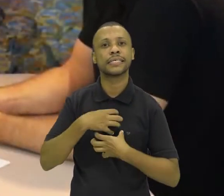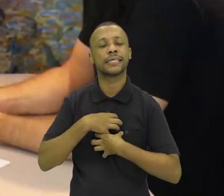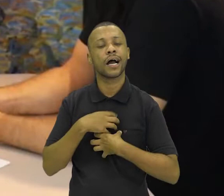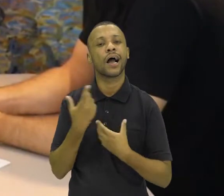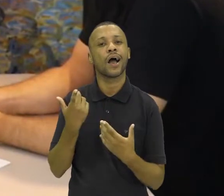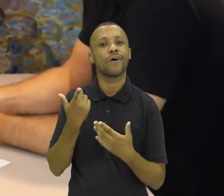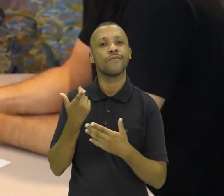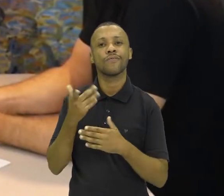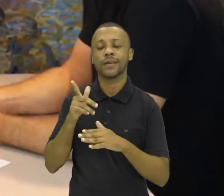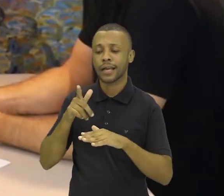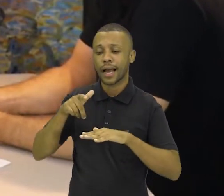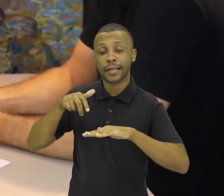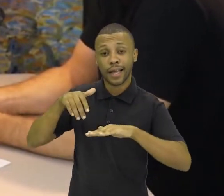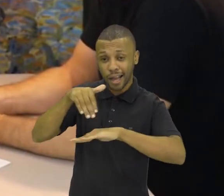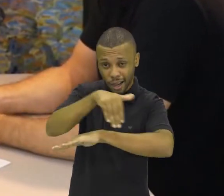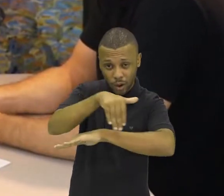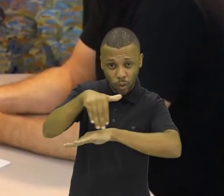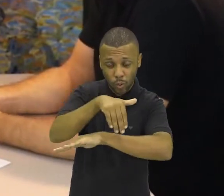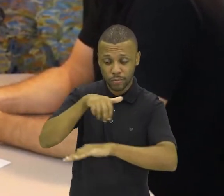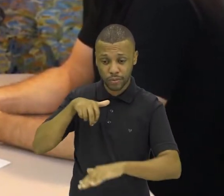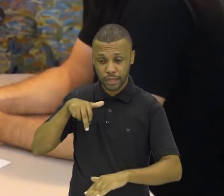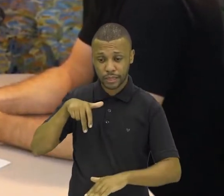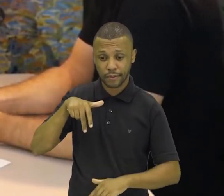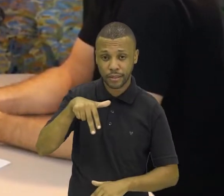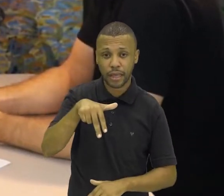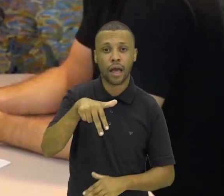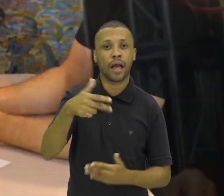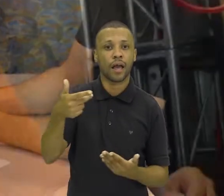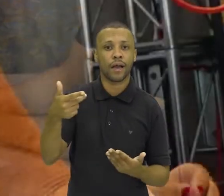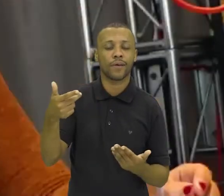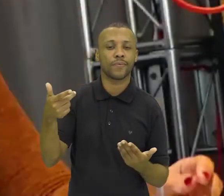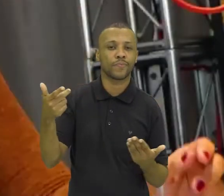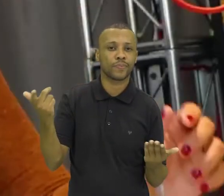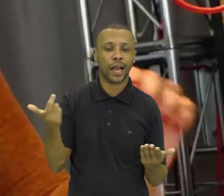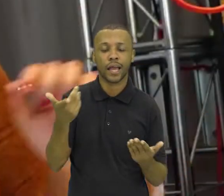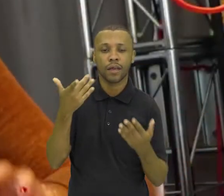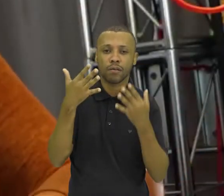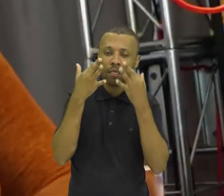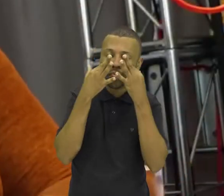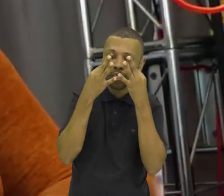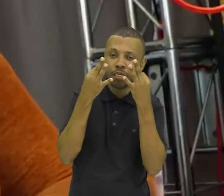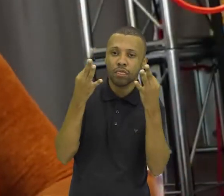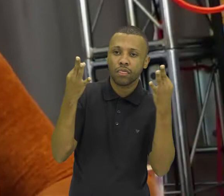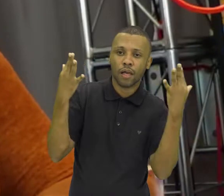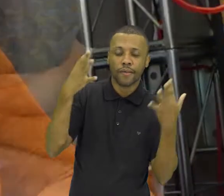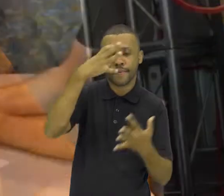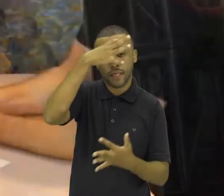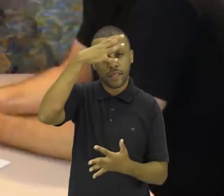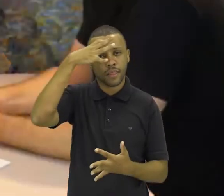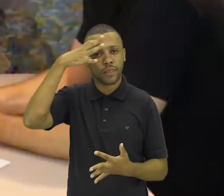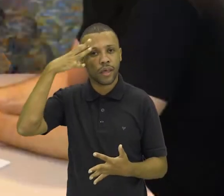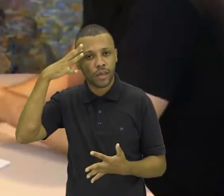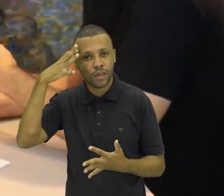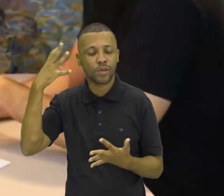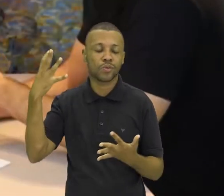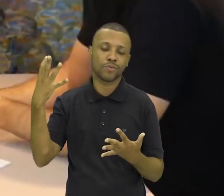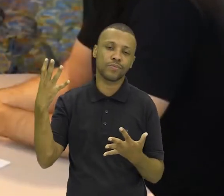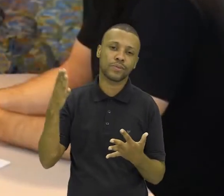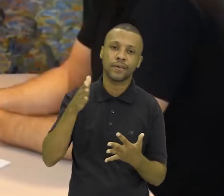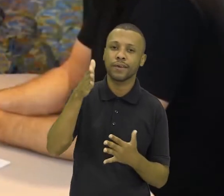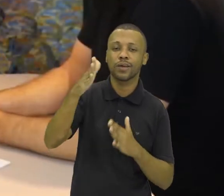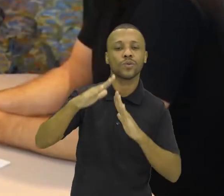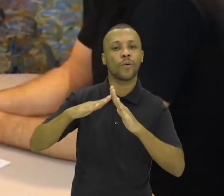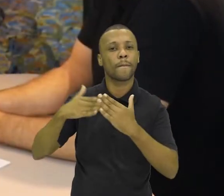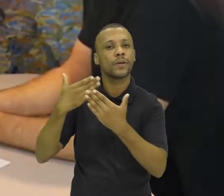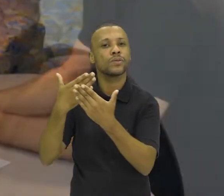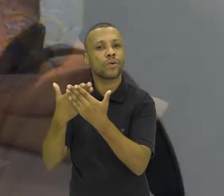eu dirijo melhor quando eu bebo. Meu Deus. Tem muita gente que fala E isso. aí, virado de um domingo para segunda-feira, fui direto para a escola,